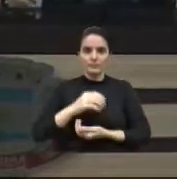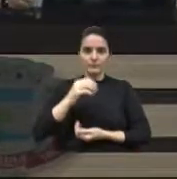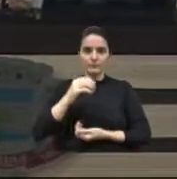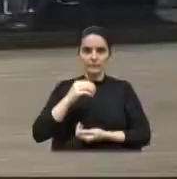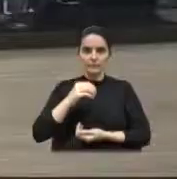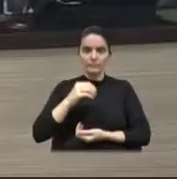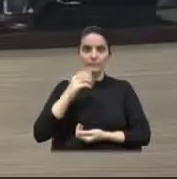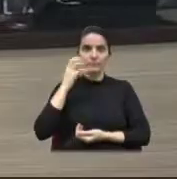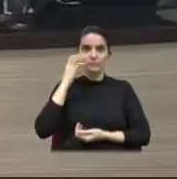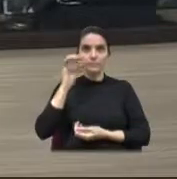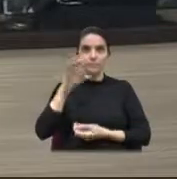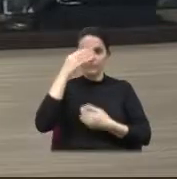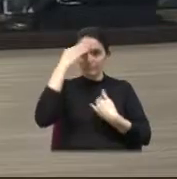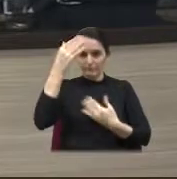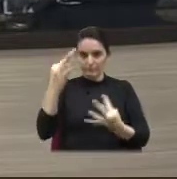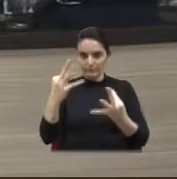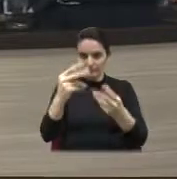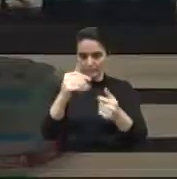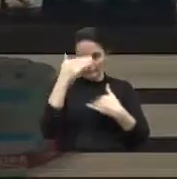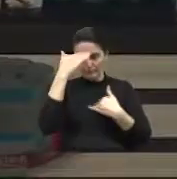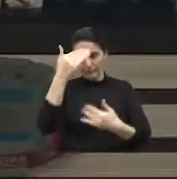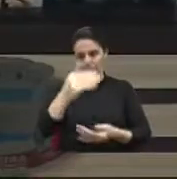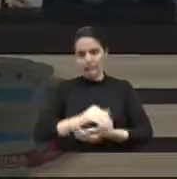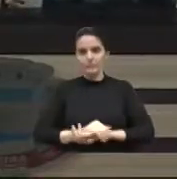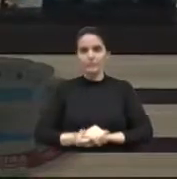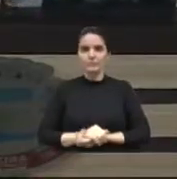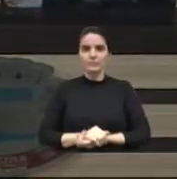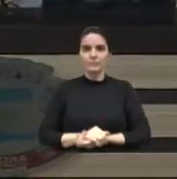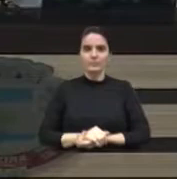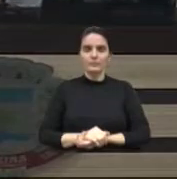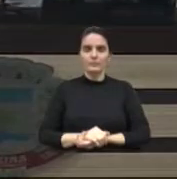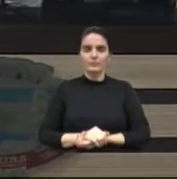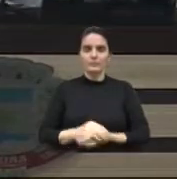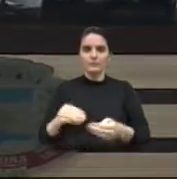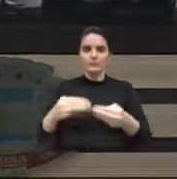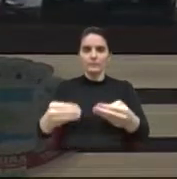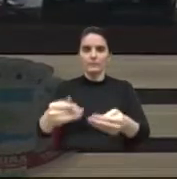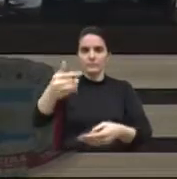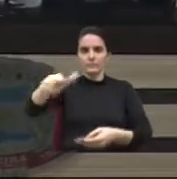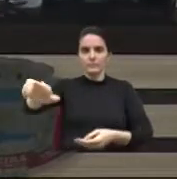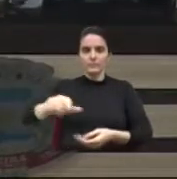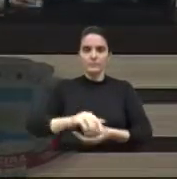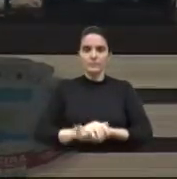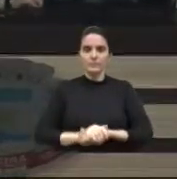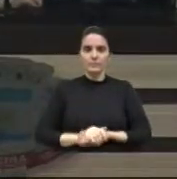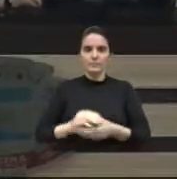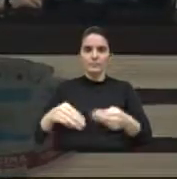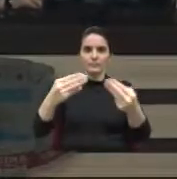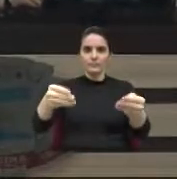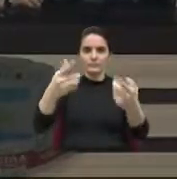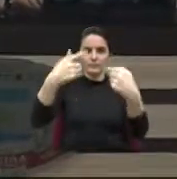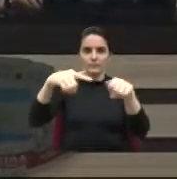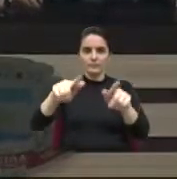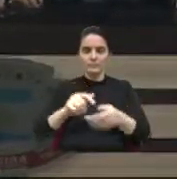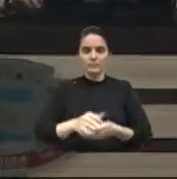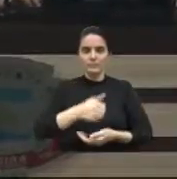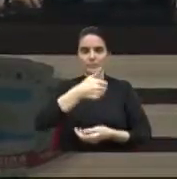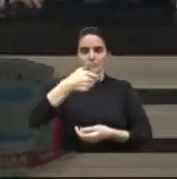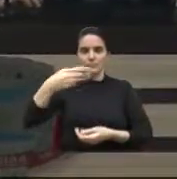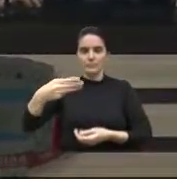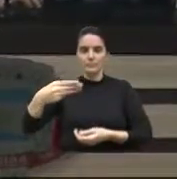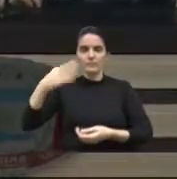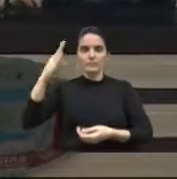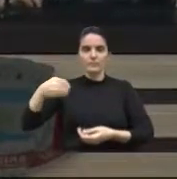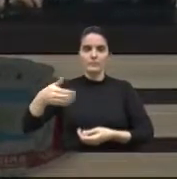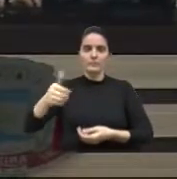Só agradecer a todos, senhor presidente. Obrigado. Próxima moção. Moção de apelo número